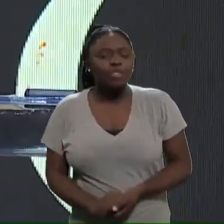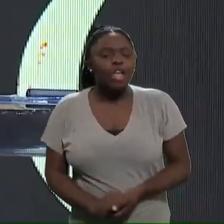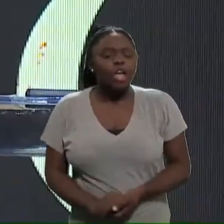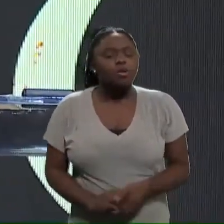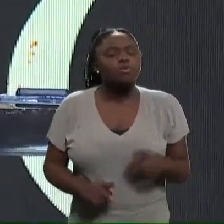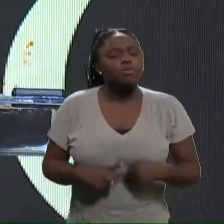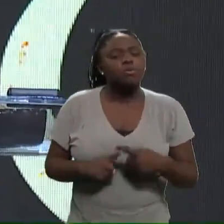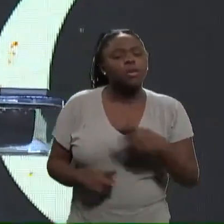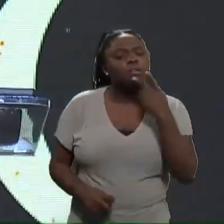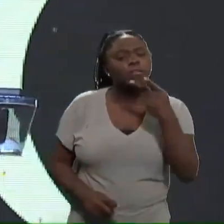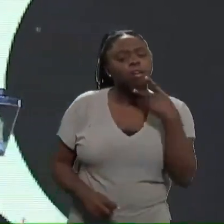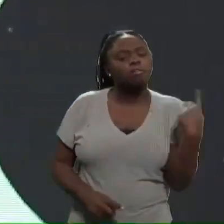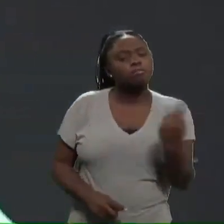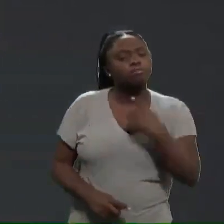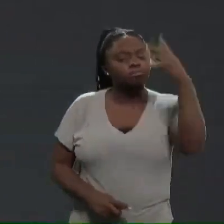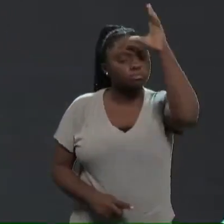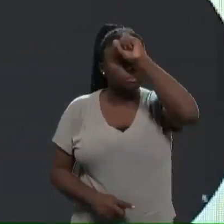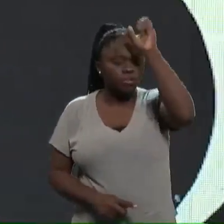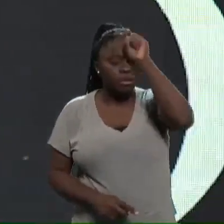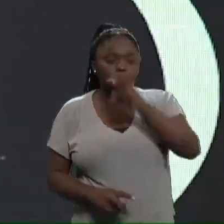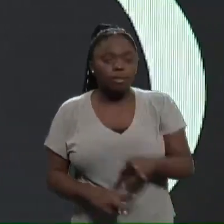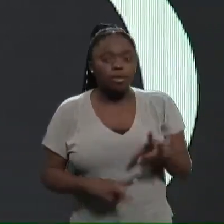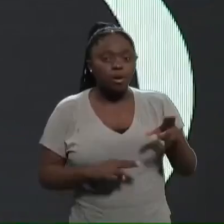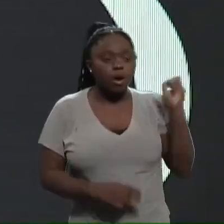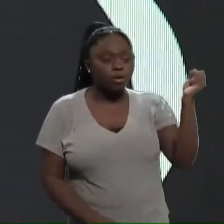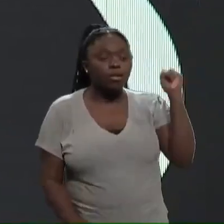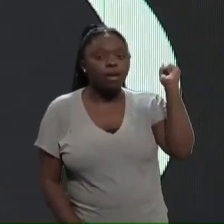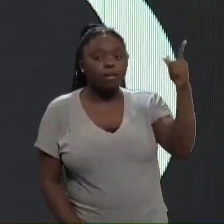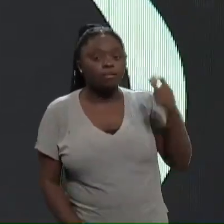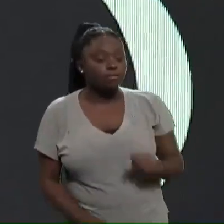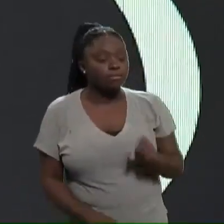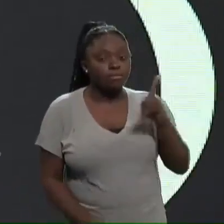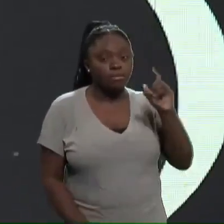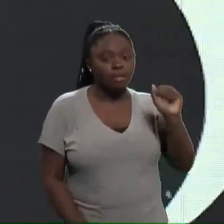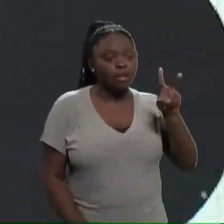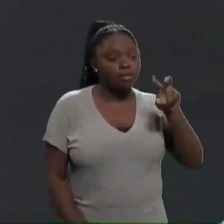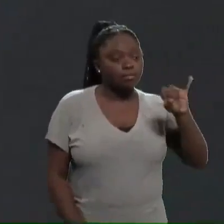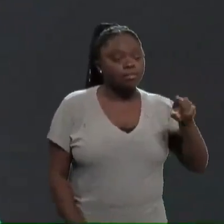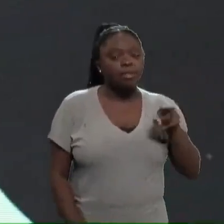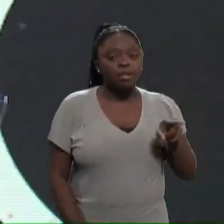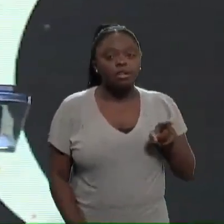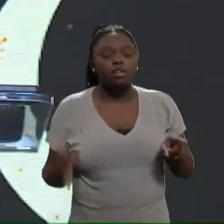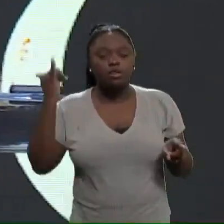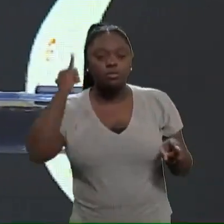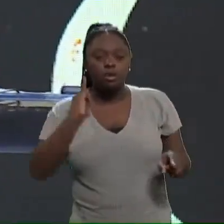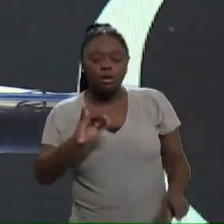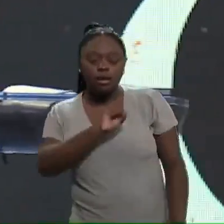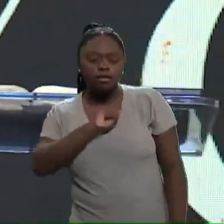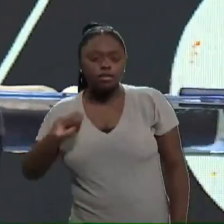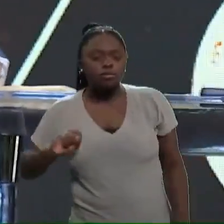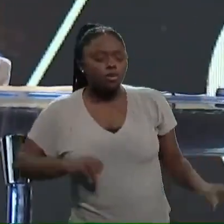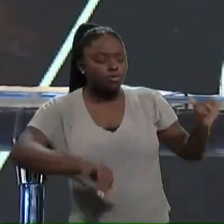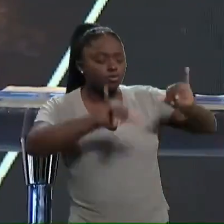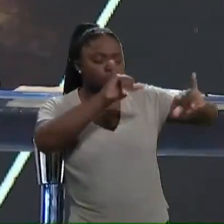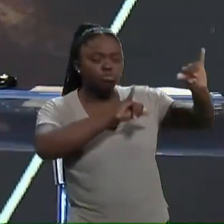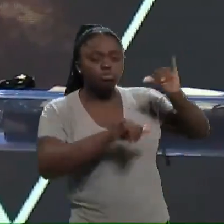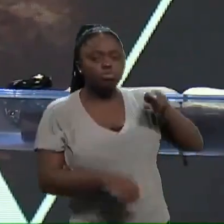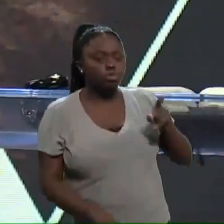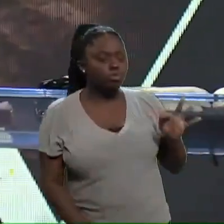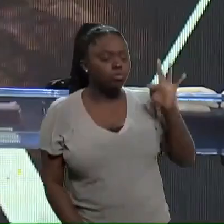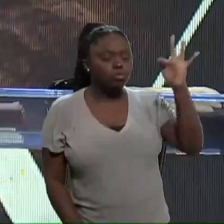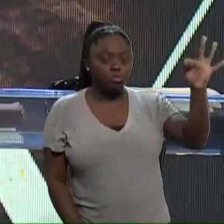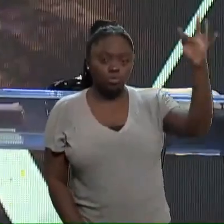falei que nós iríamos aprender com Davi? Porque Davi, ele é ungido pelo profeta Samuel como futuro